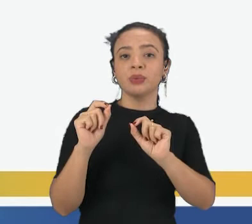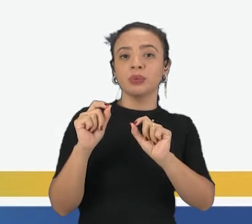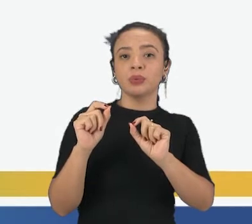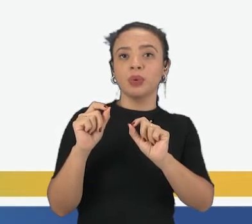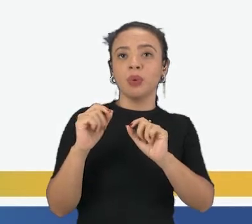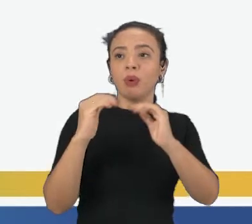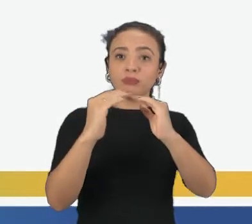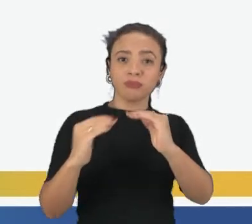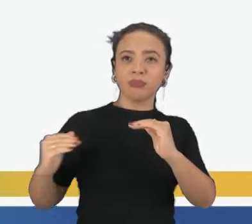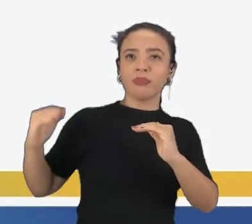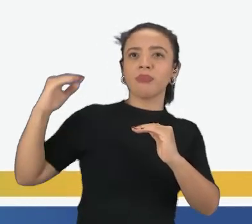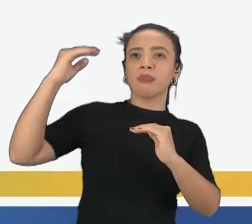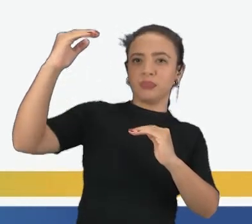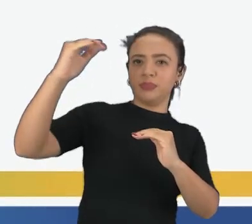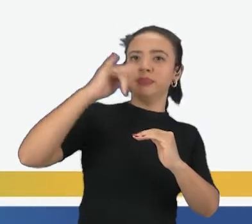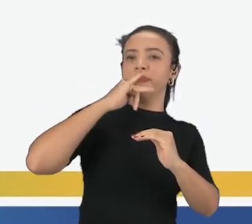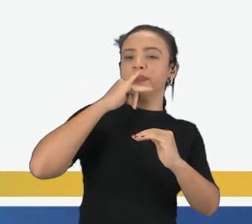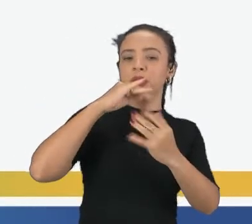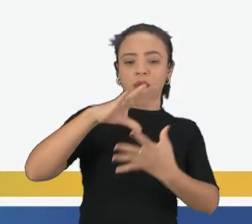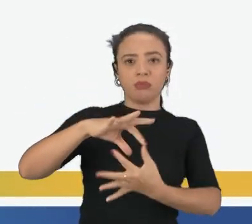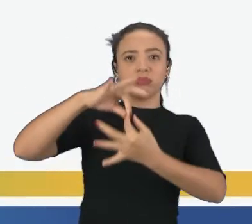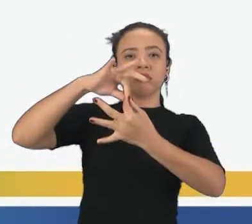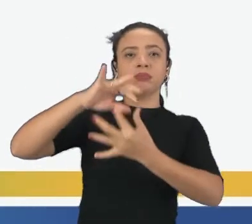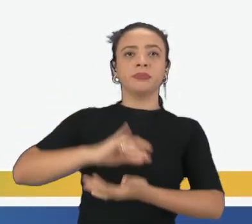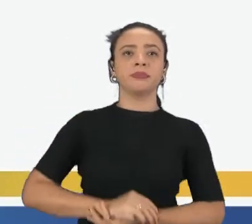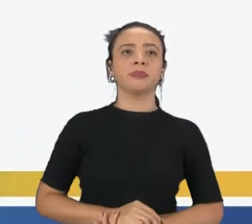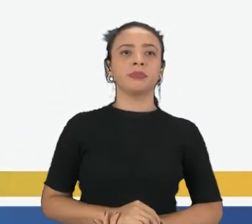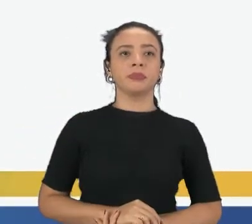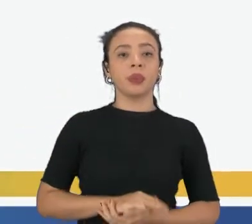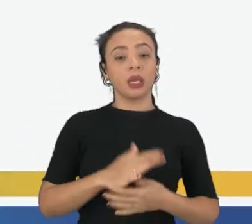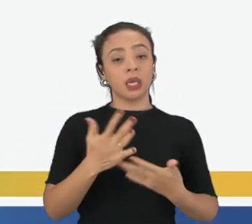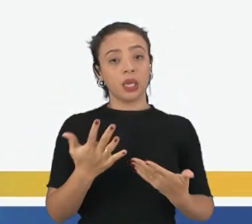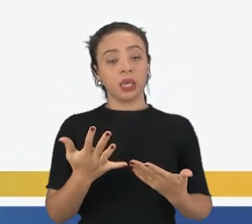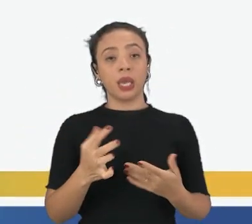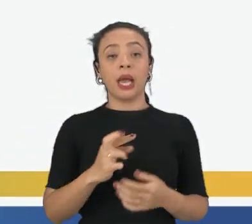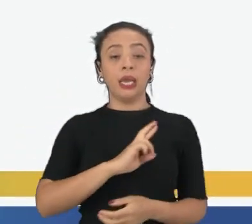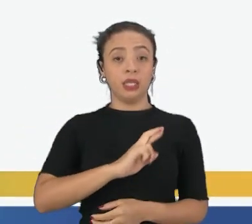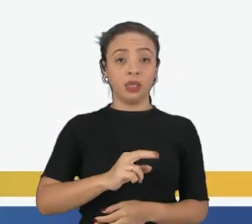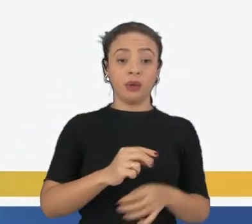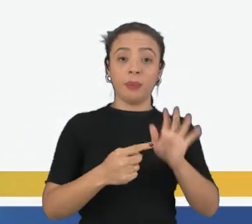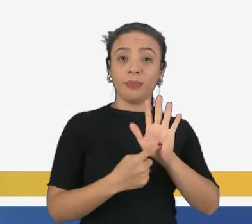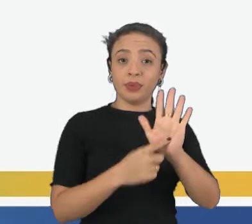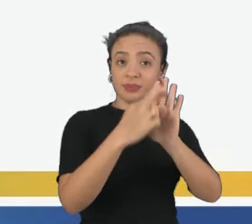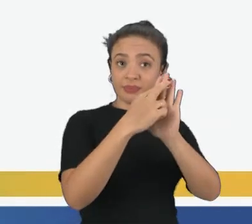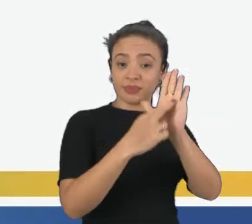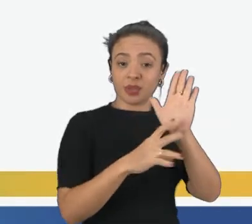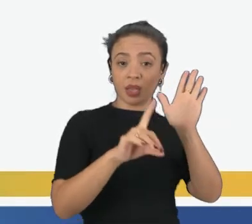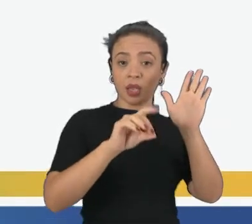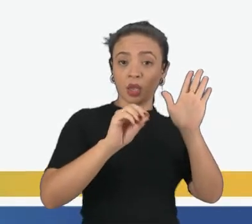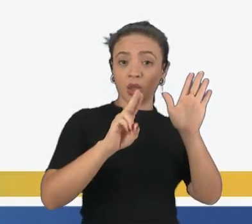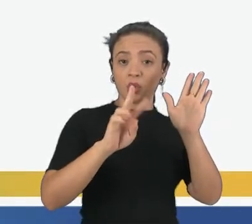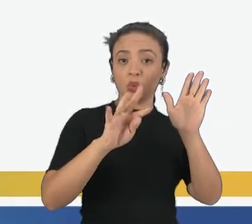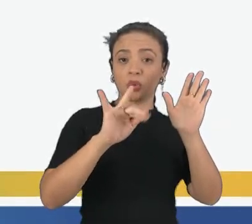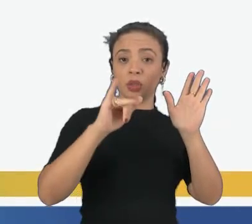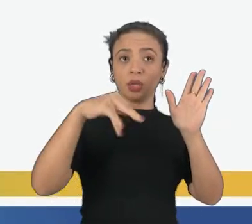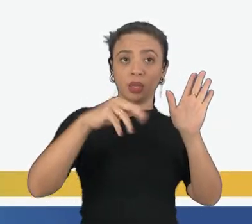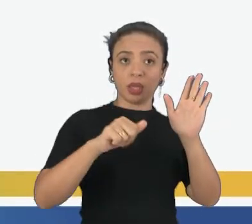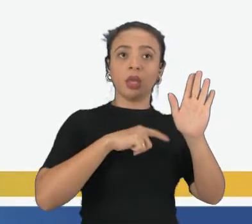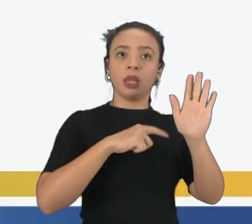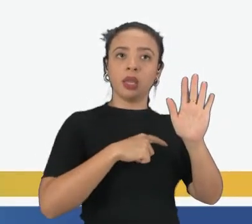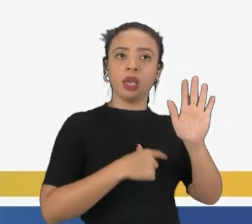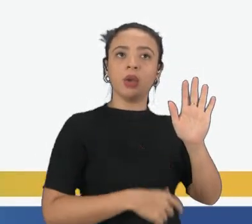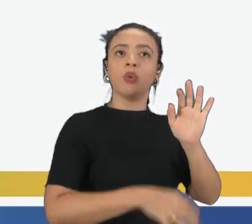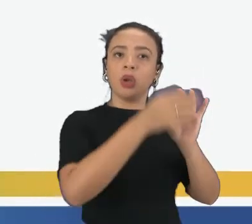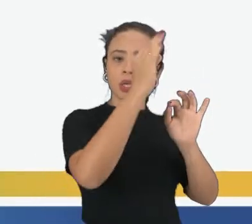super humano ser transcendental a religião definir doutrinas a diferença entre o sagrado eo profano na